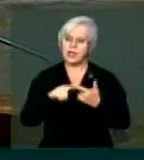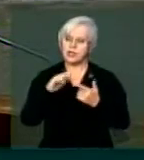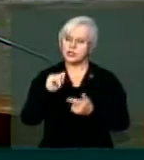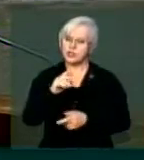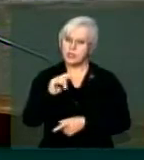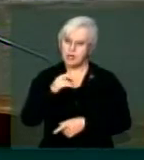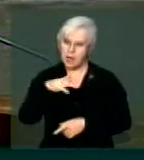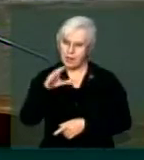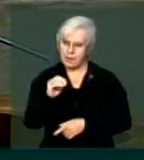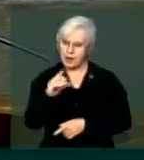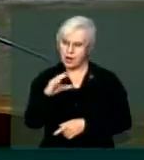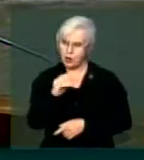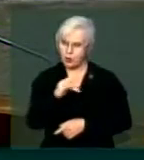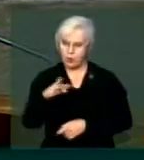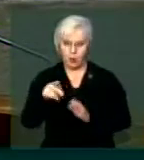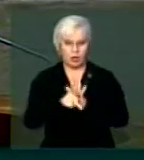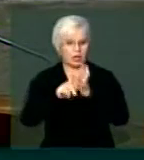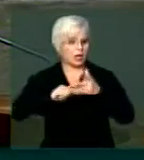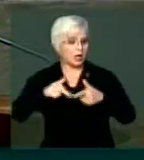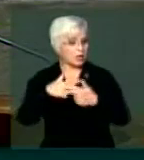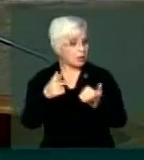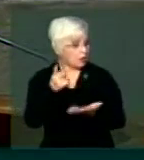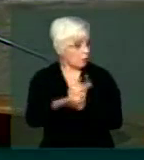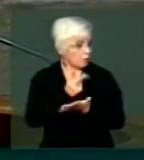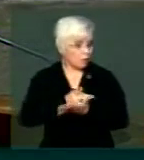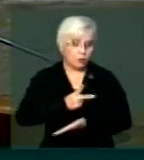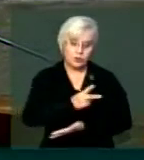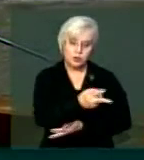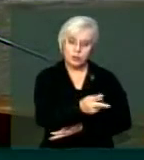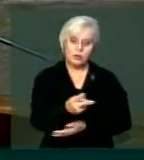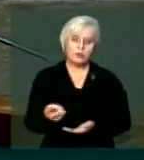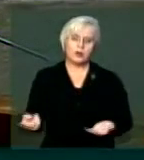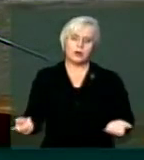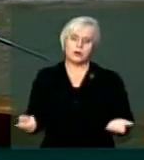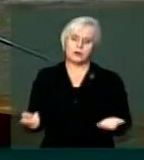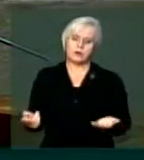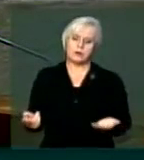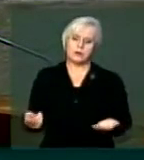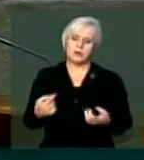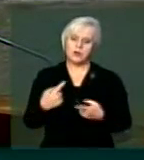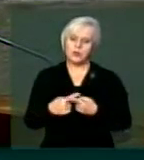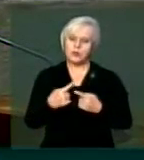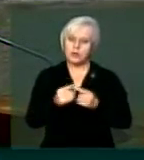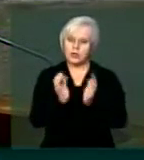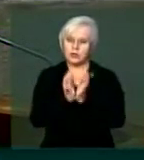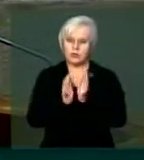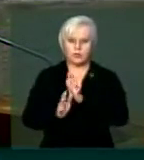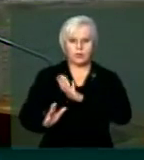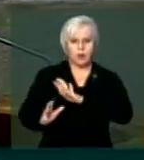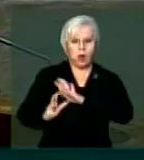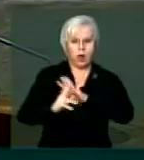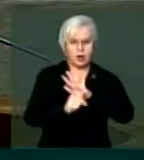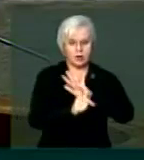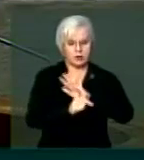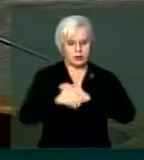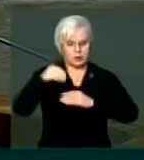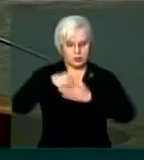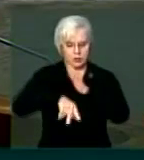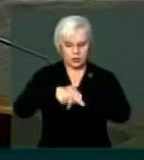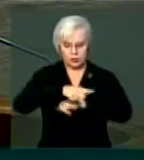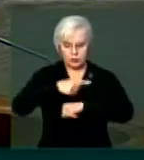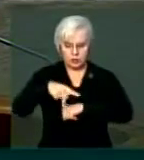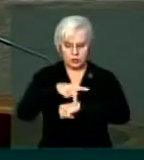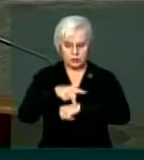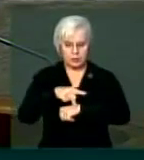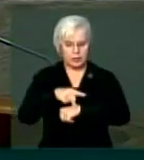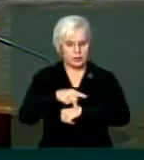as mesmas e elas continuam, porque não existe a criminalização do corruptor no nosso país.